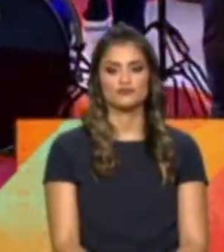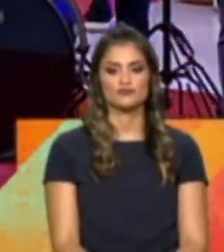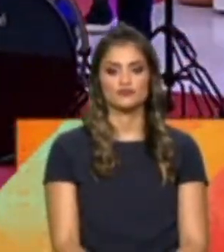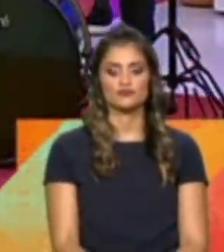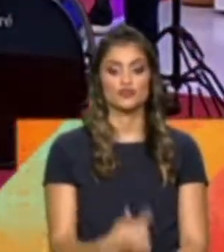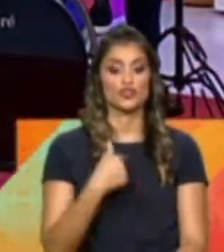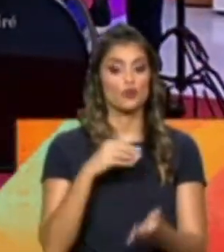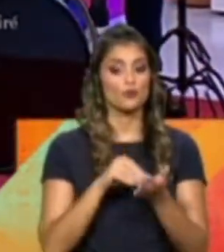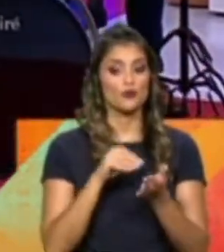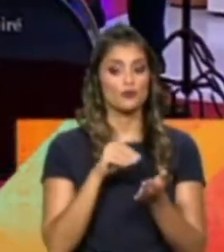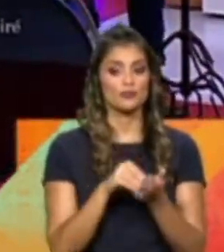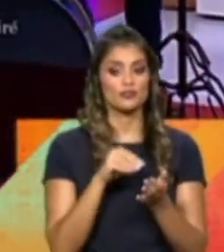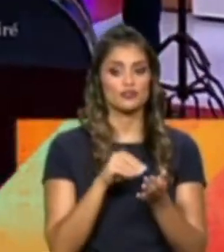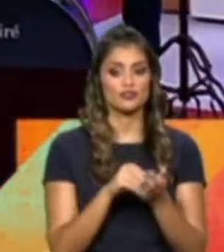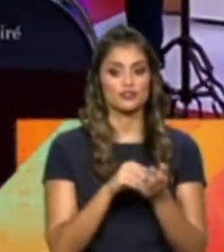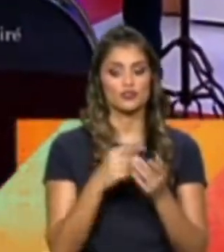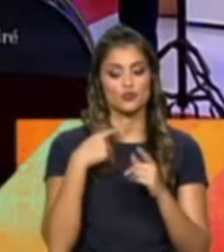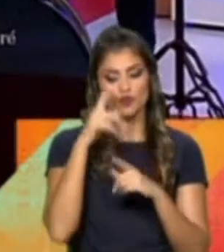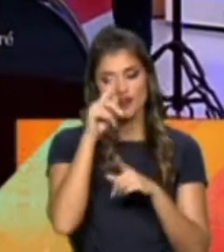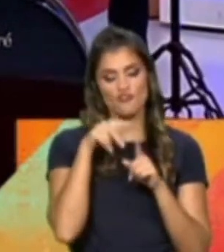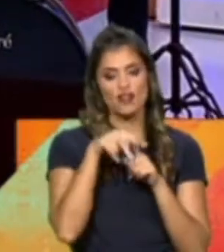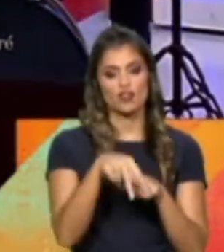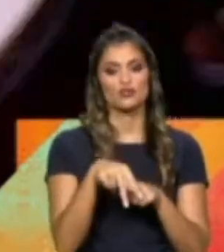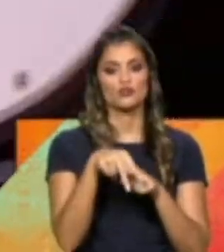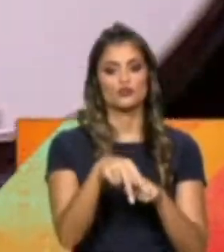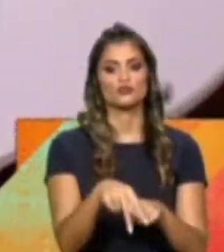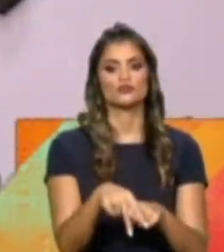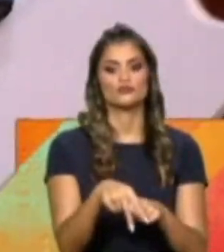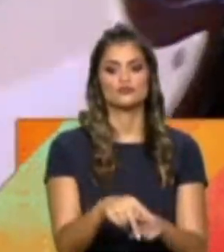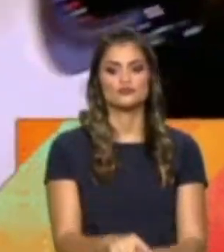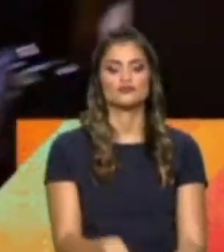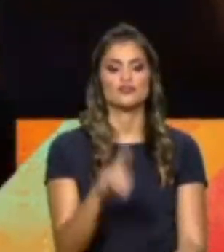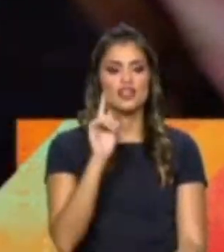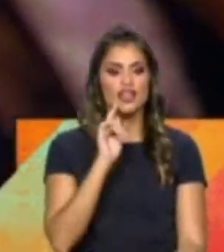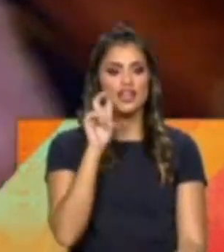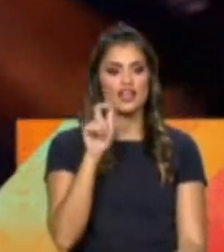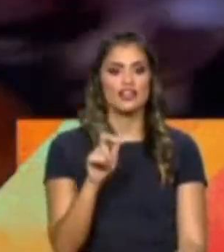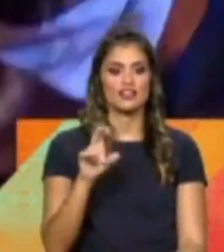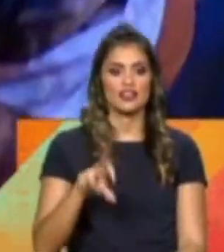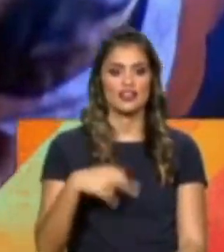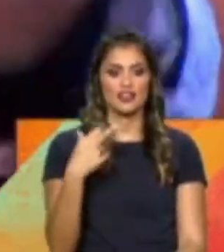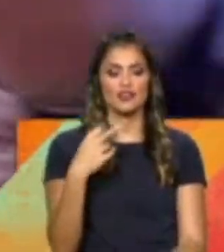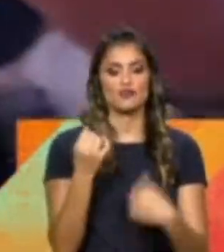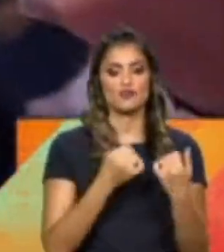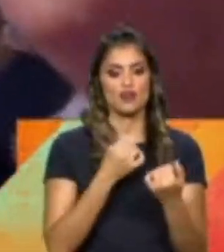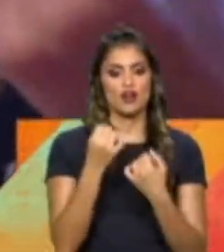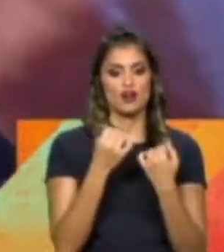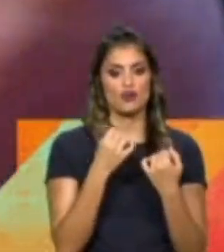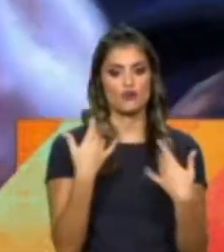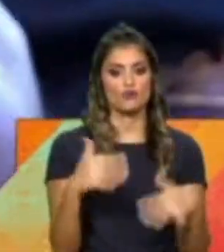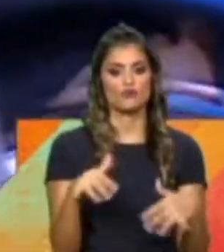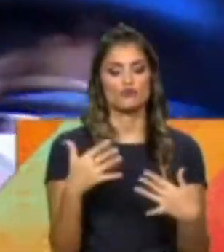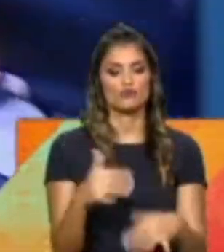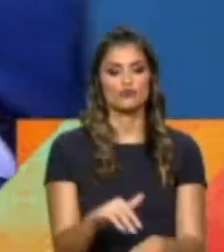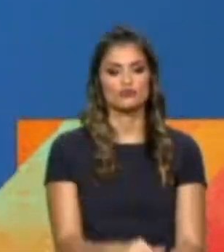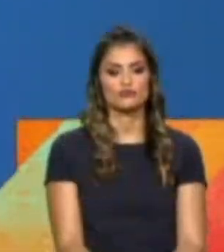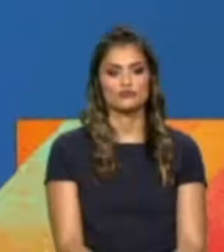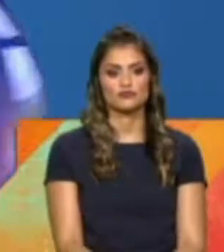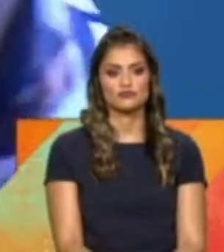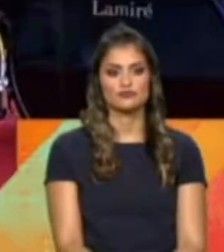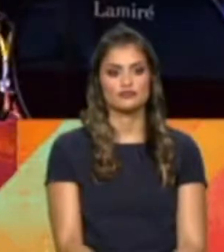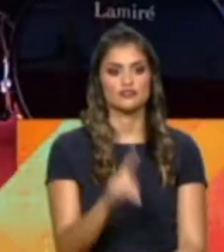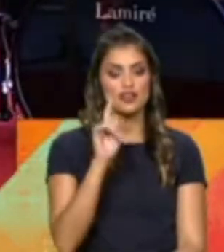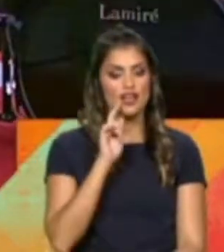patrão. Sou pobre e ando a cavalo, ela é rica e tem um grande carrão.